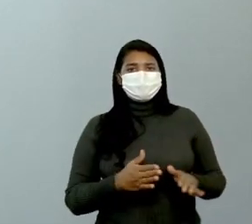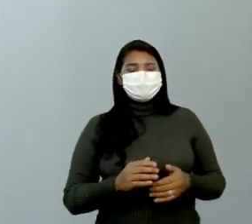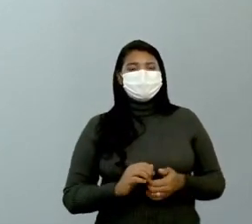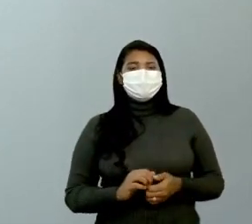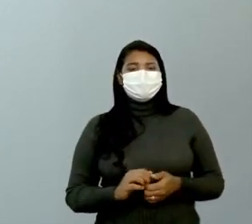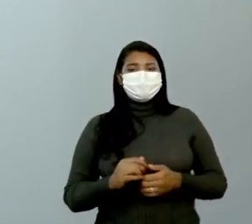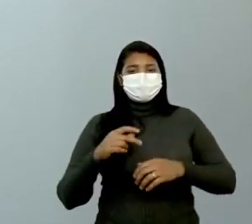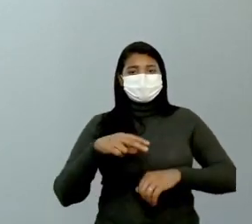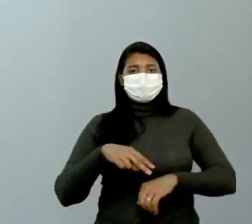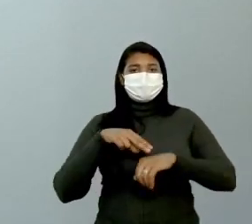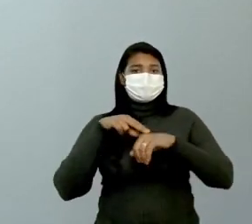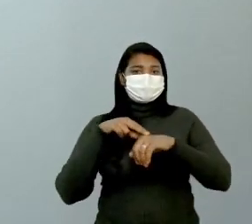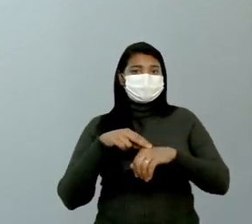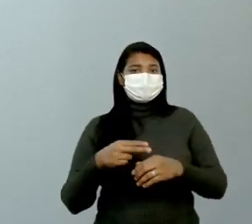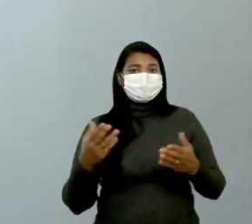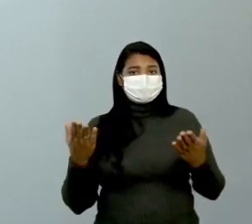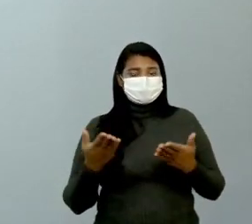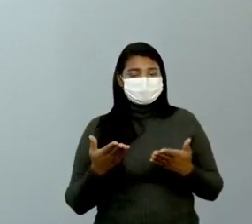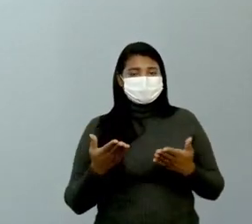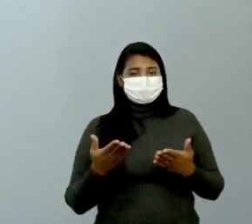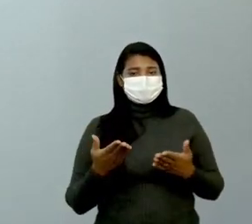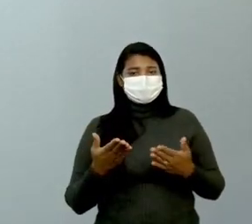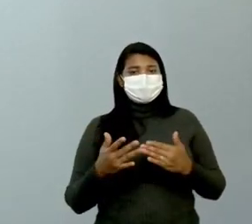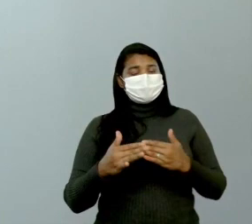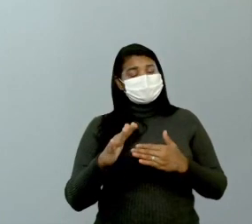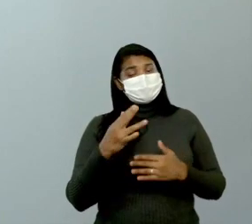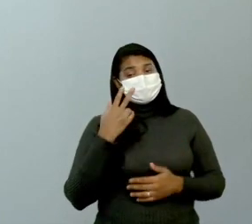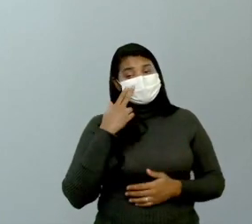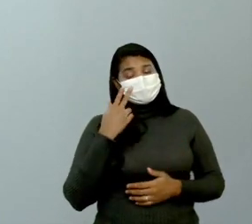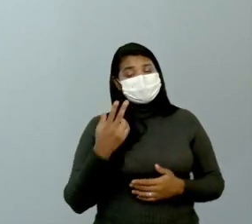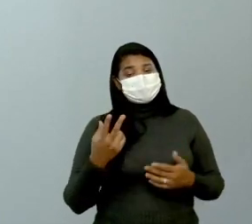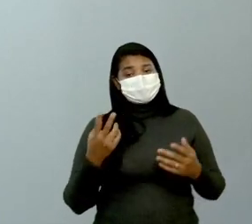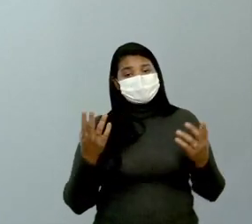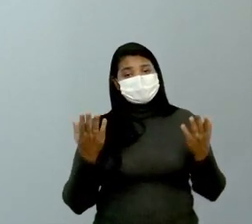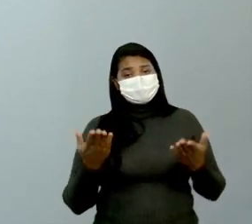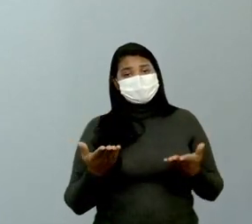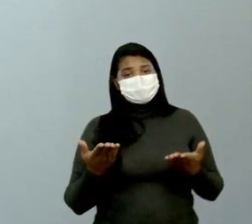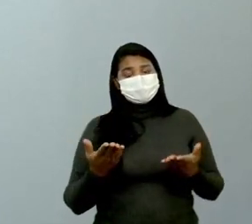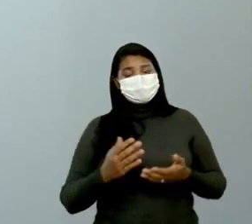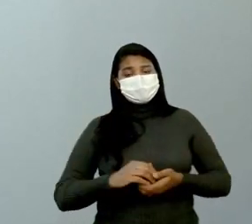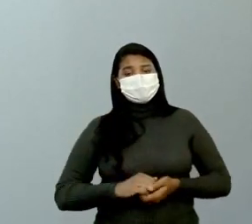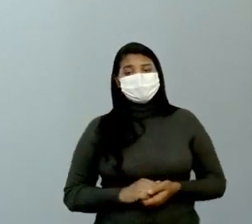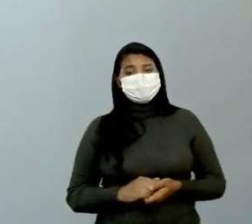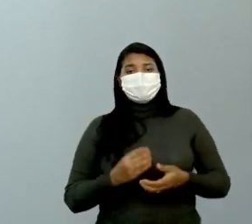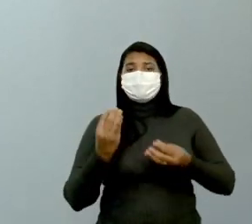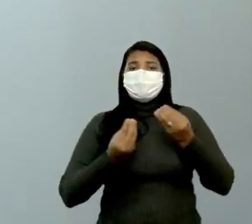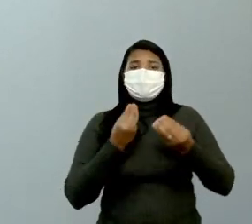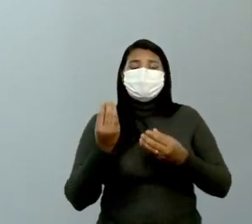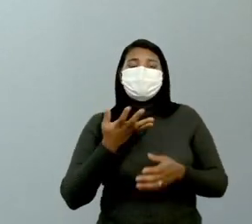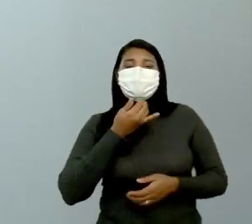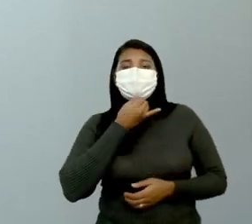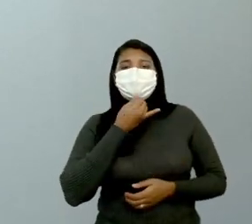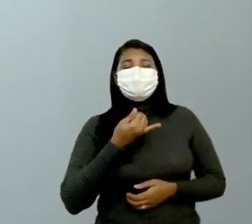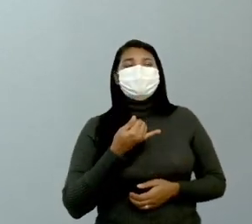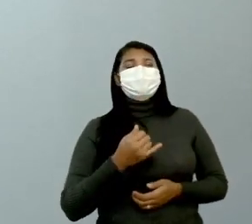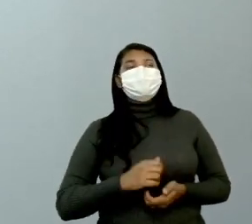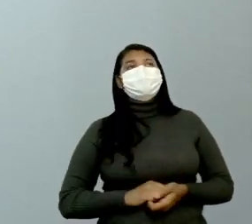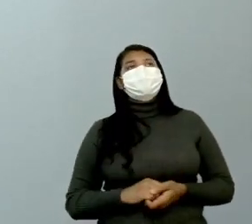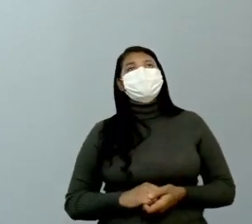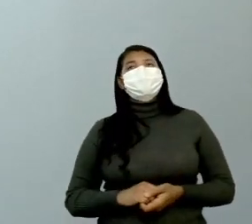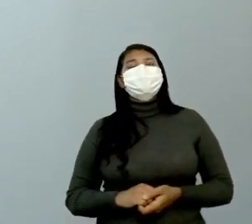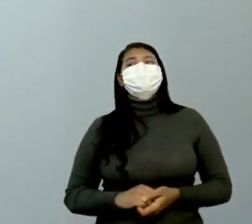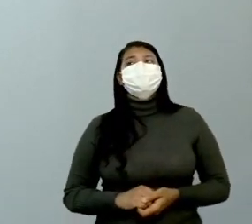o simple past, o simple future, que é o que a gente vai ver hoje, tá? É tipo um review